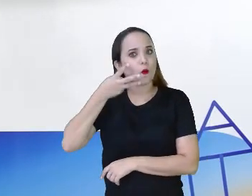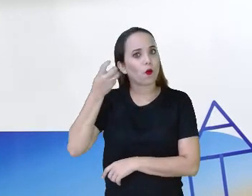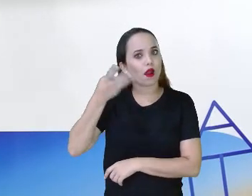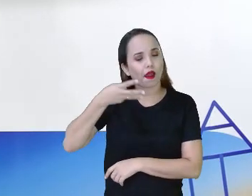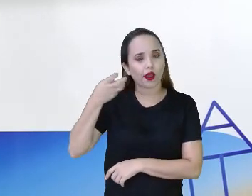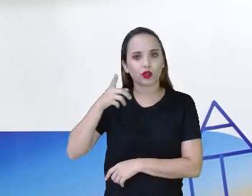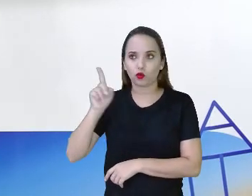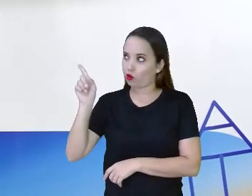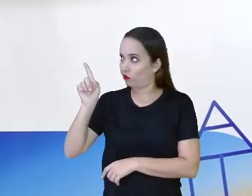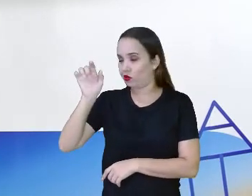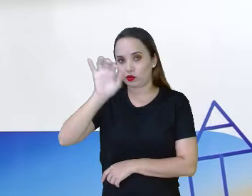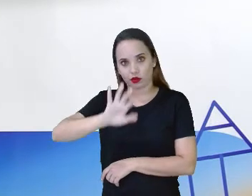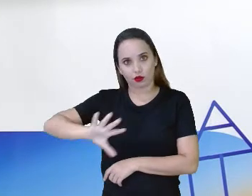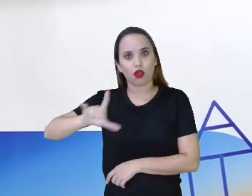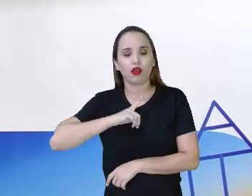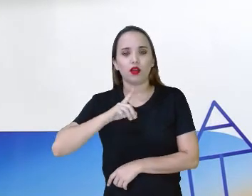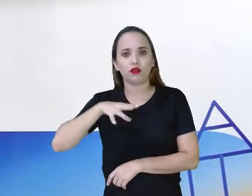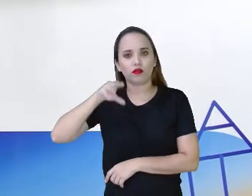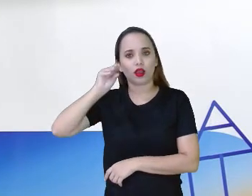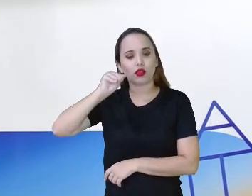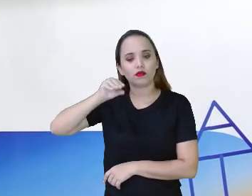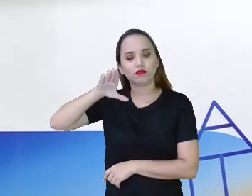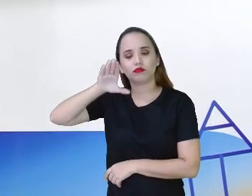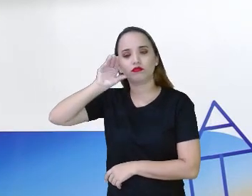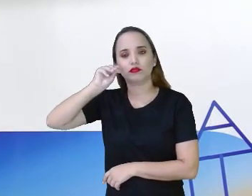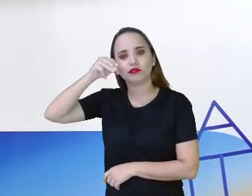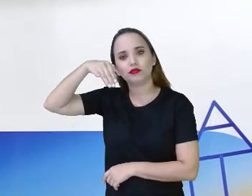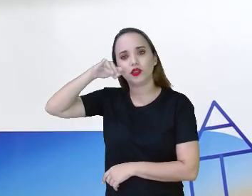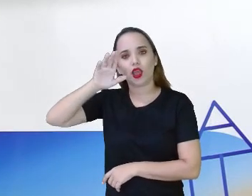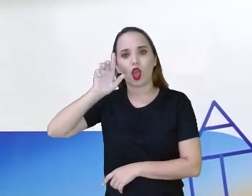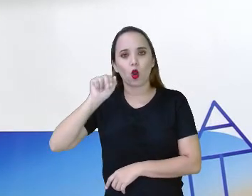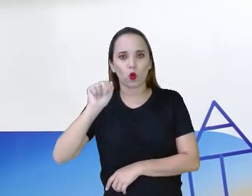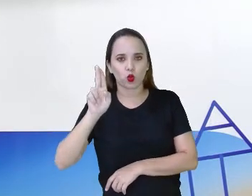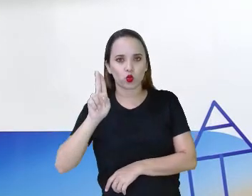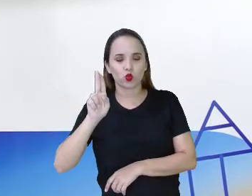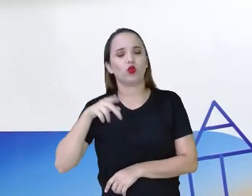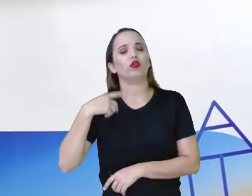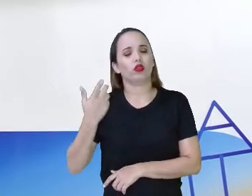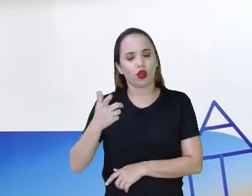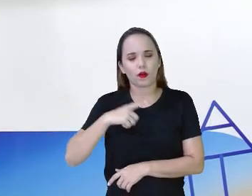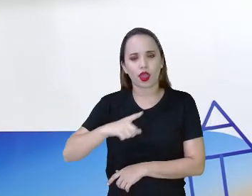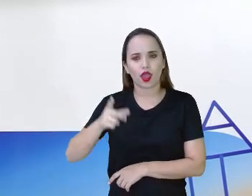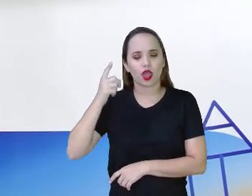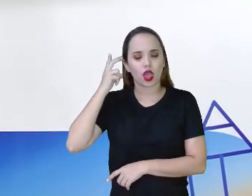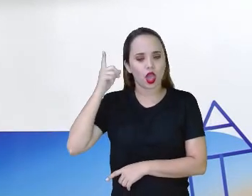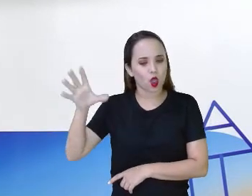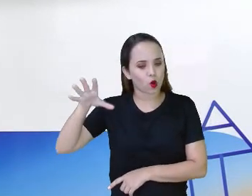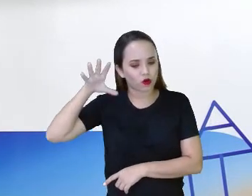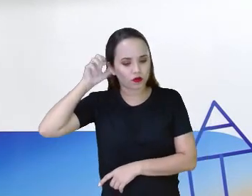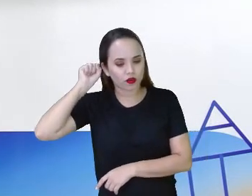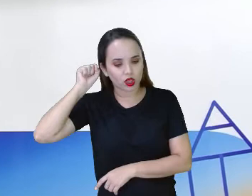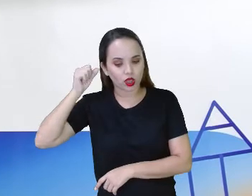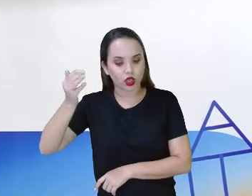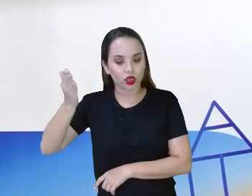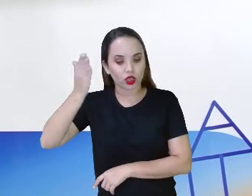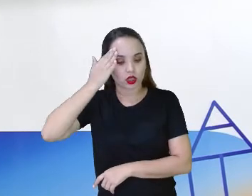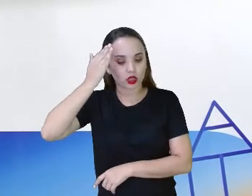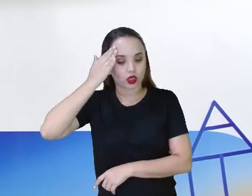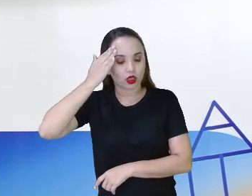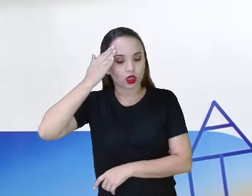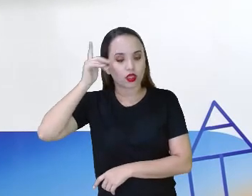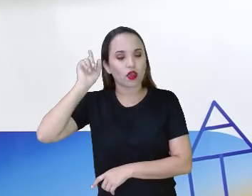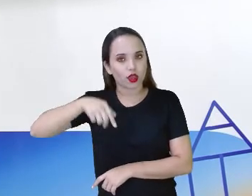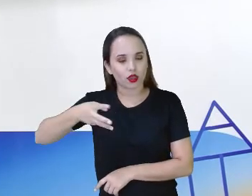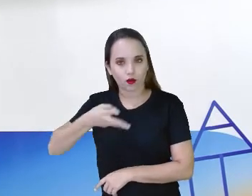faz o miado. Então, identificar que aquele som vem de um animal e que aquele animal é